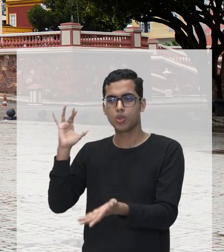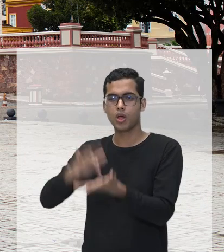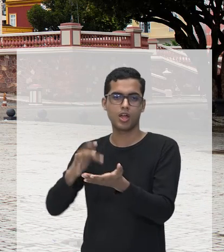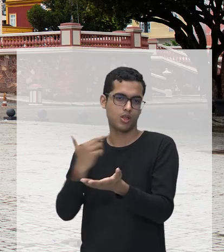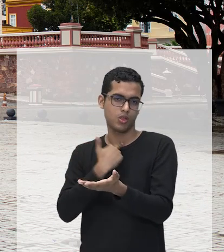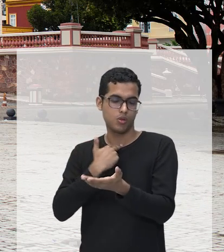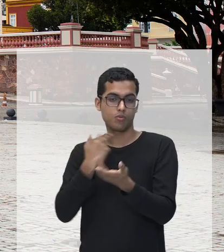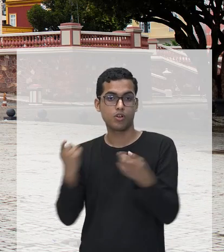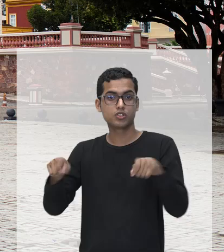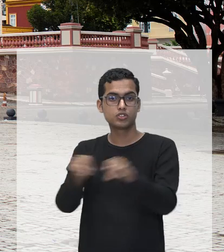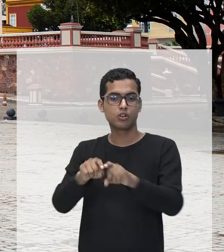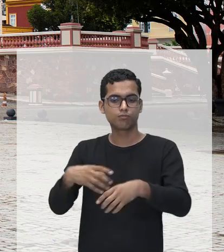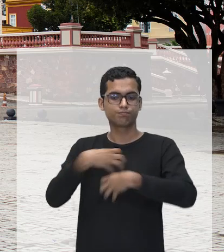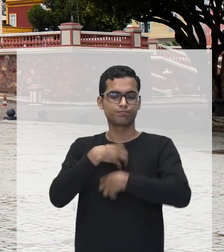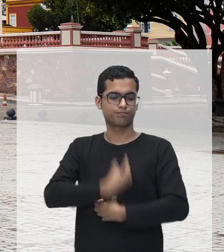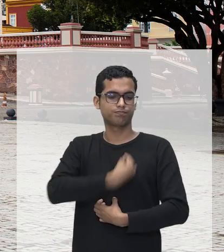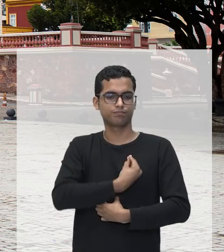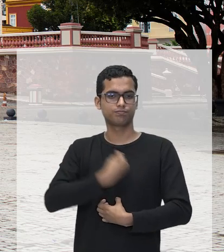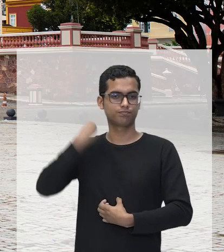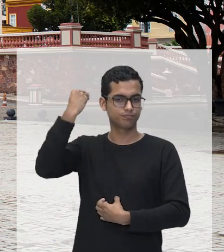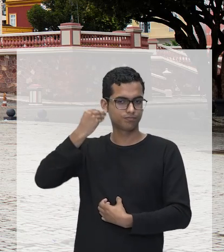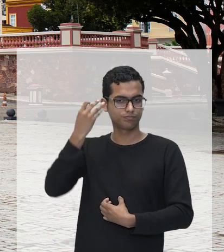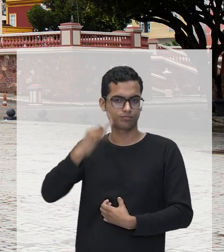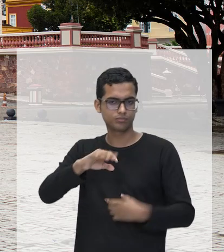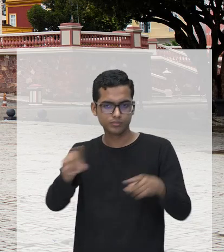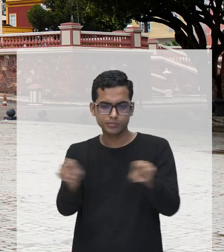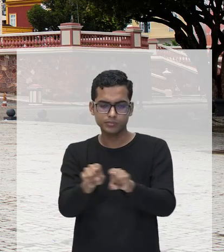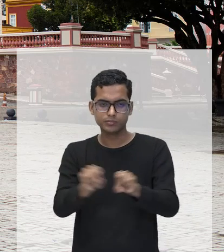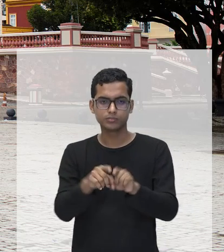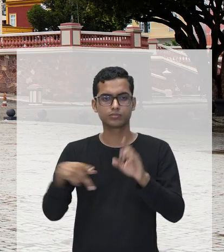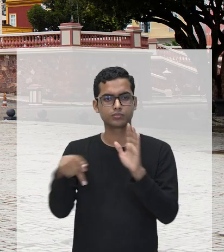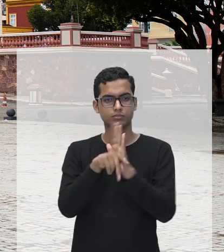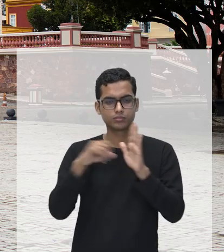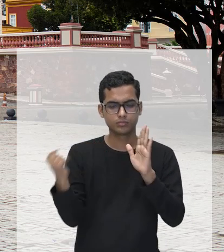tocar. Então, o patrimônio,